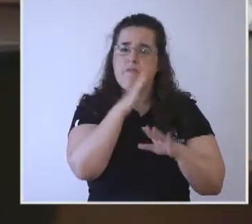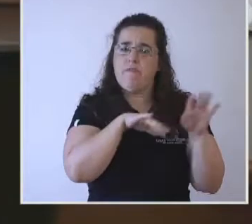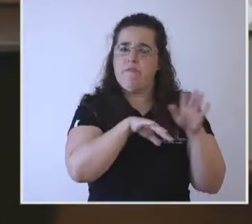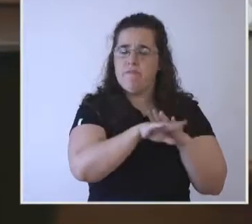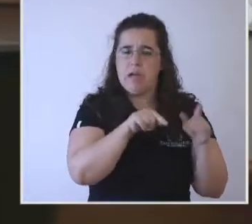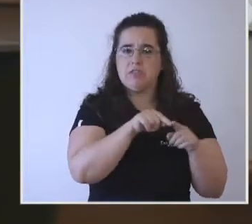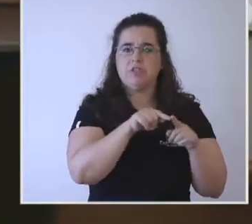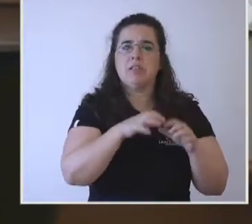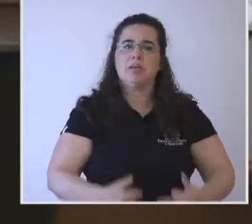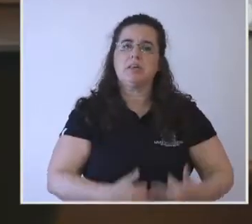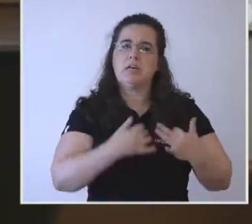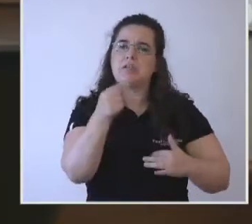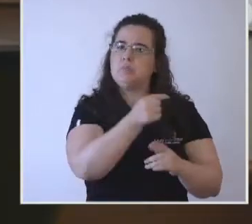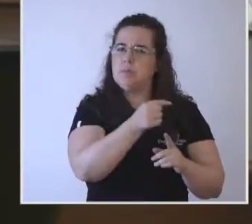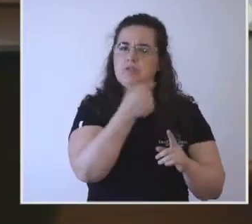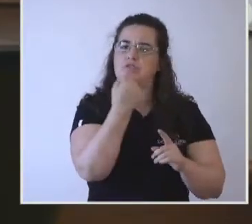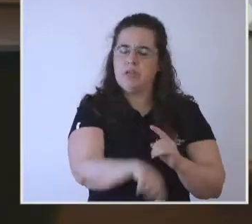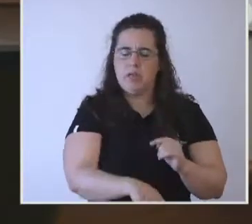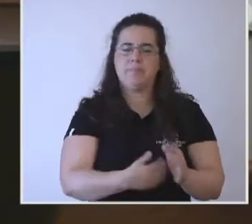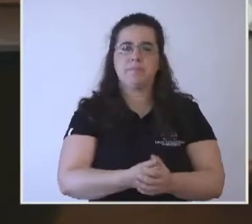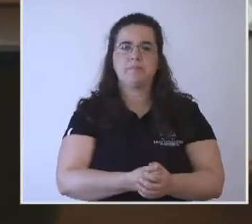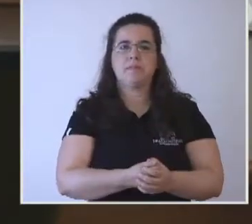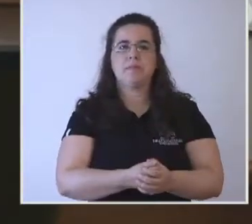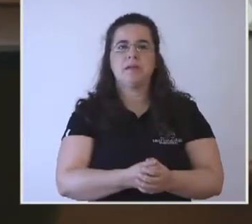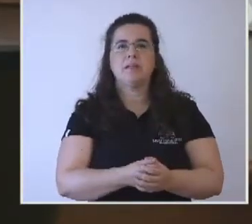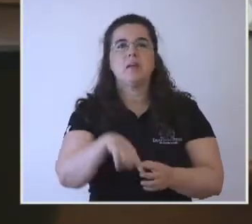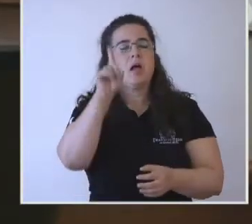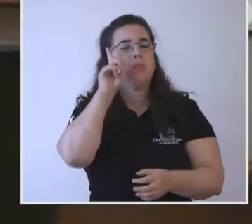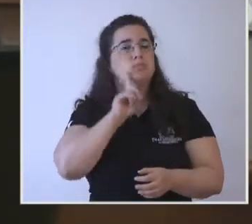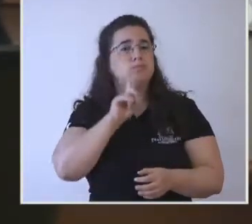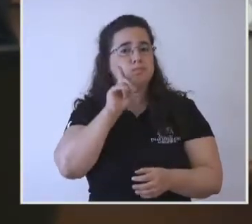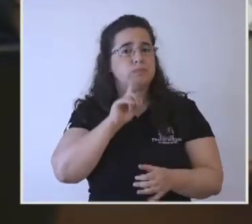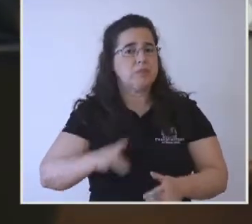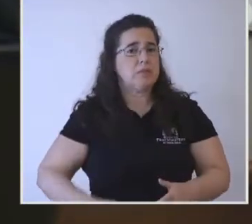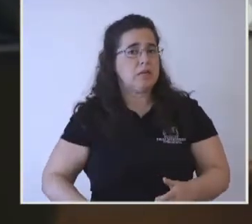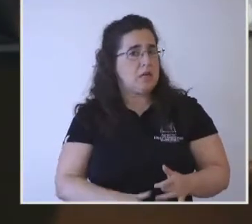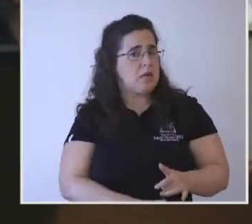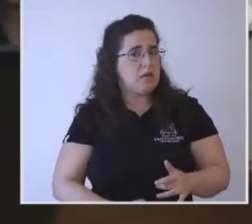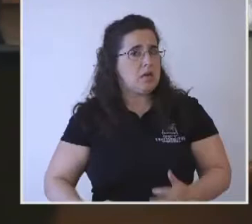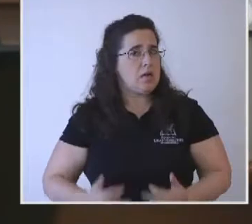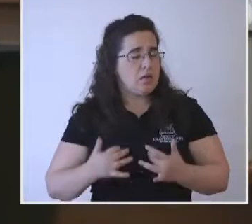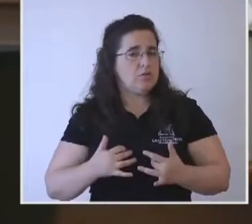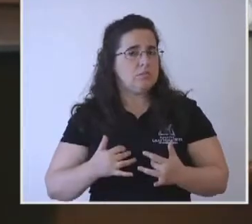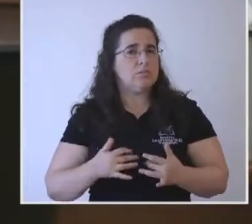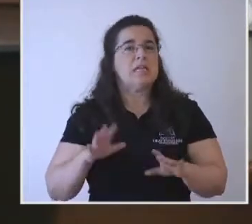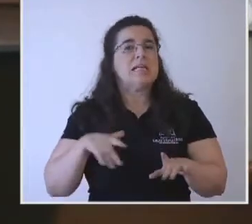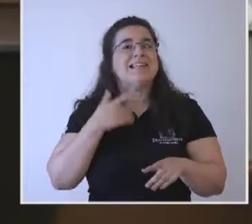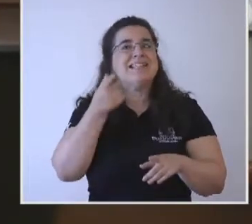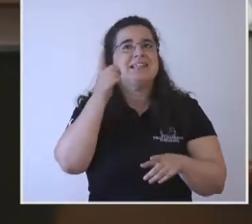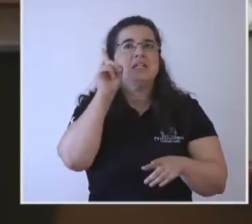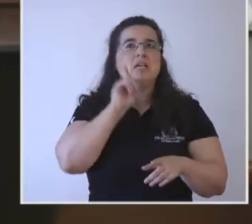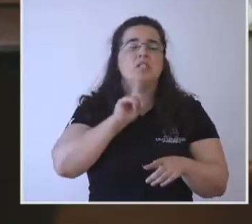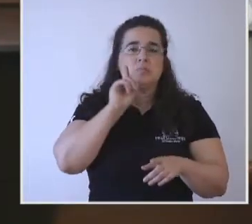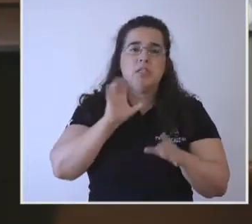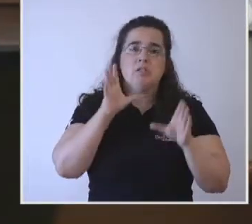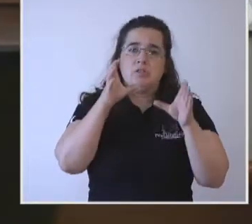se separava, em vez de ser o total ser para as mulheres, claramente as mulheres têm menos cancro do que